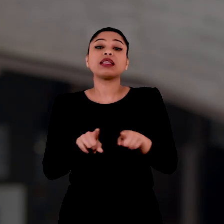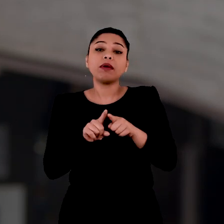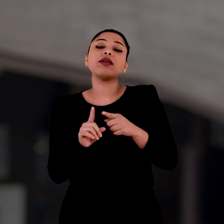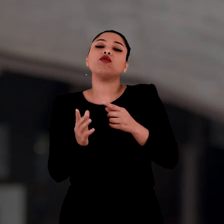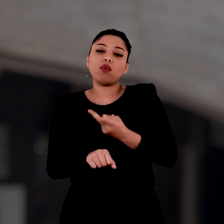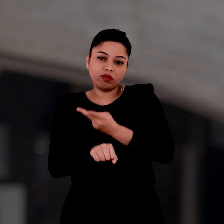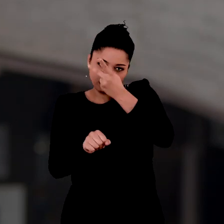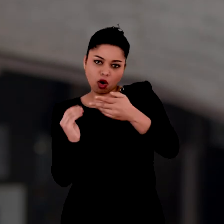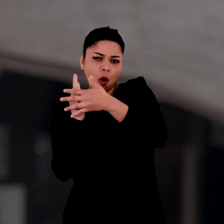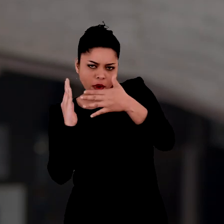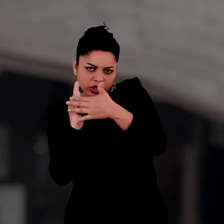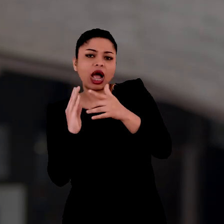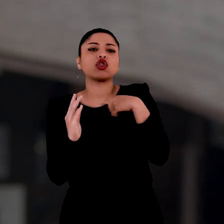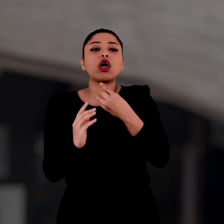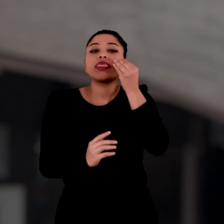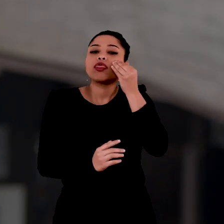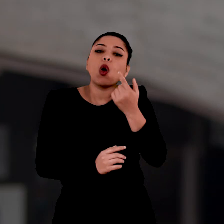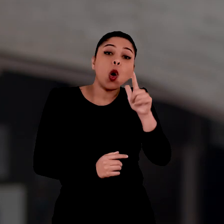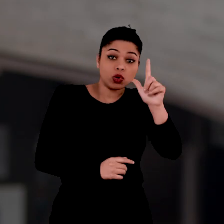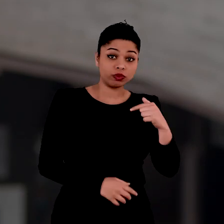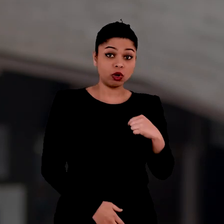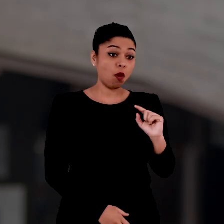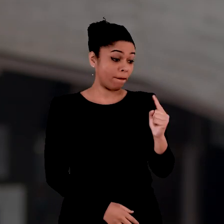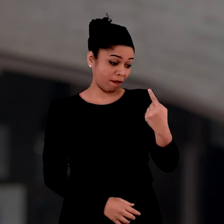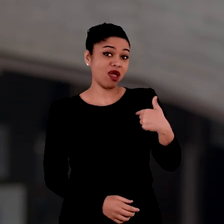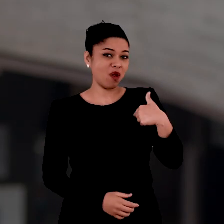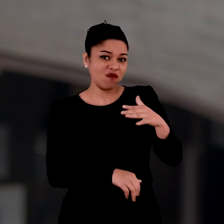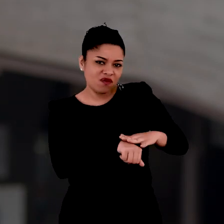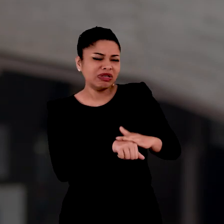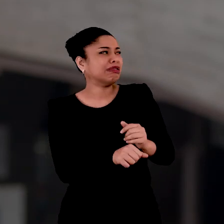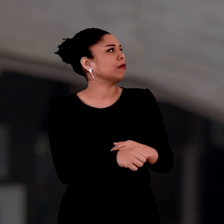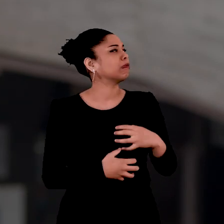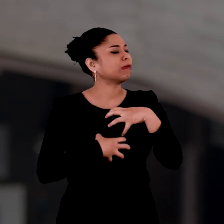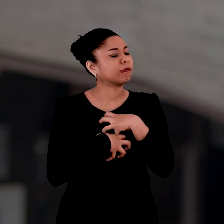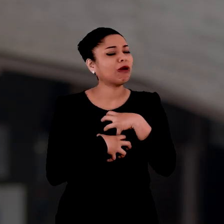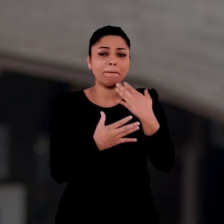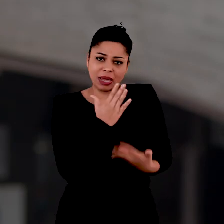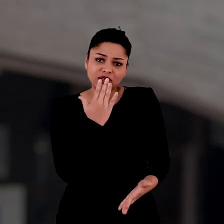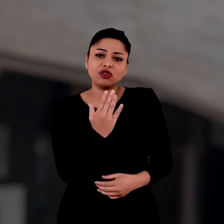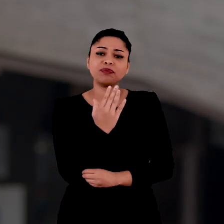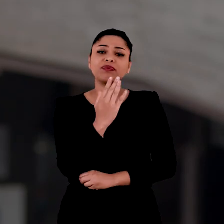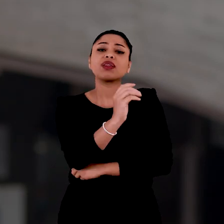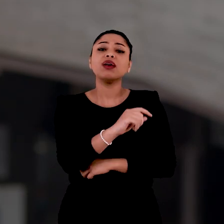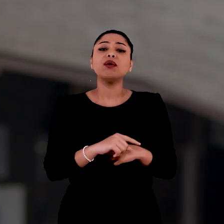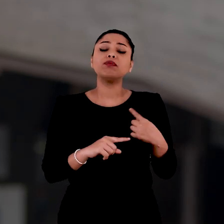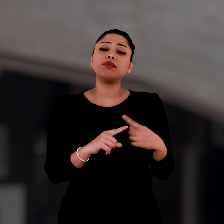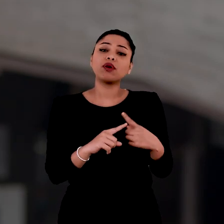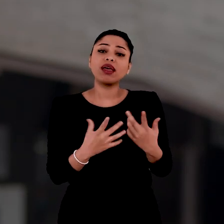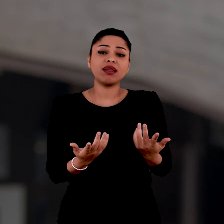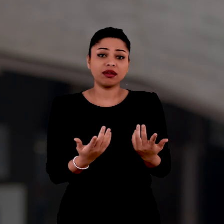o primeiro projeto que eu me vi assim, isso é a minha cara, isso é o que eu quero fazer daqui para frente. E eu perdi o primeiro